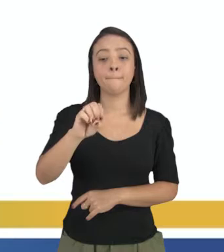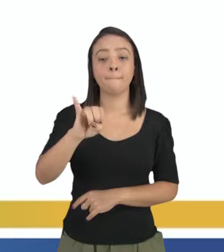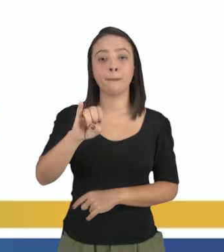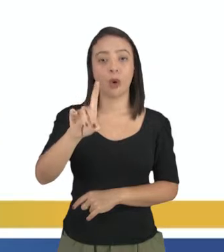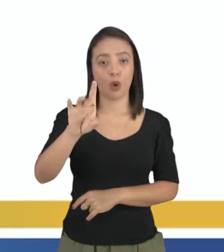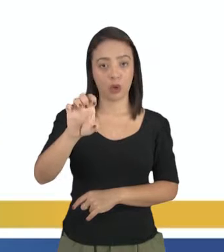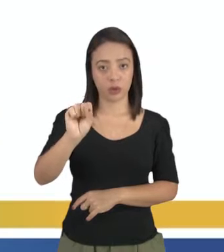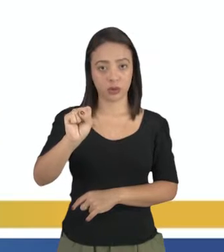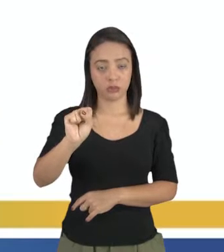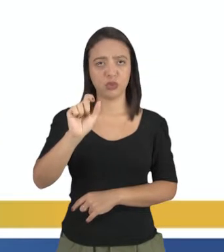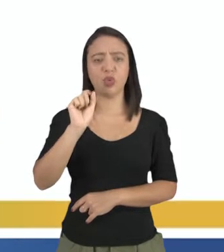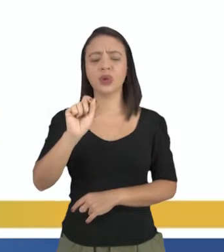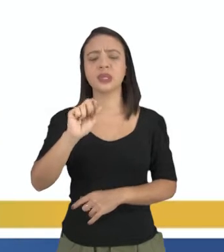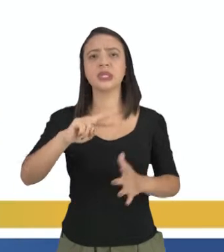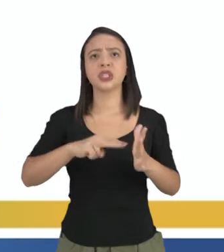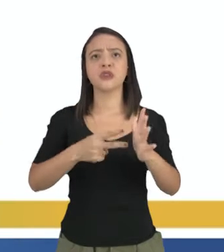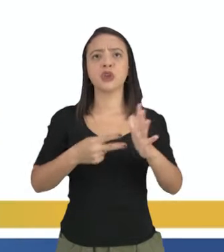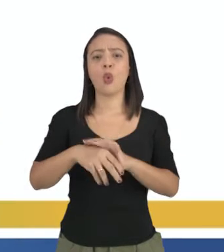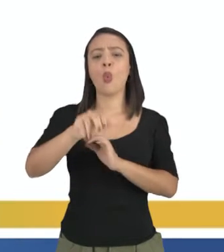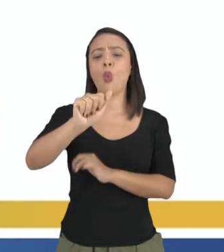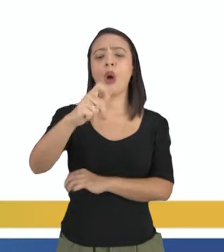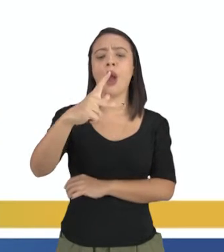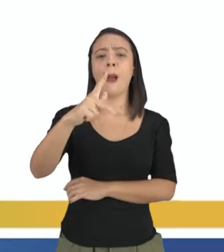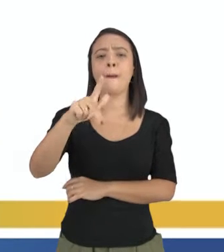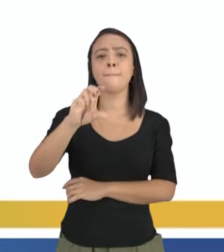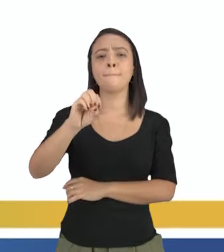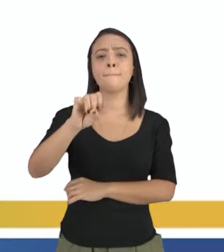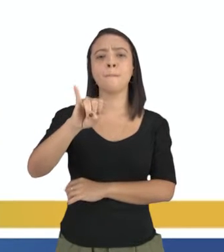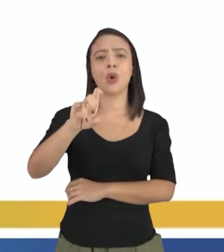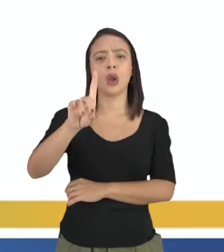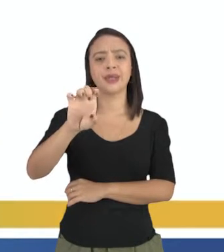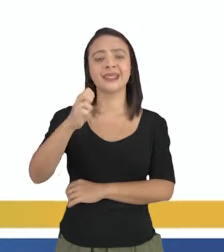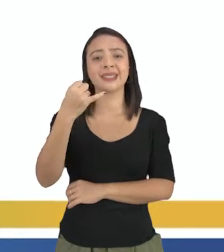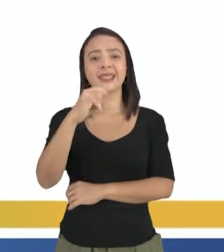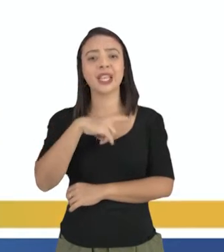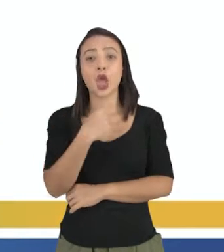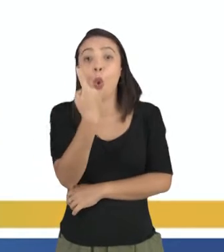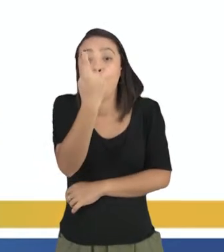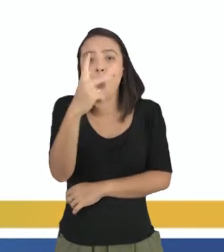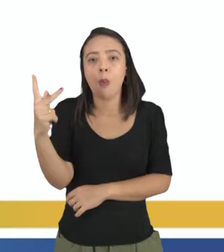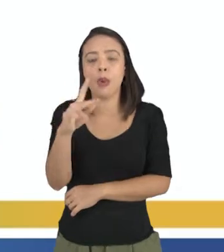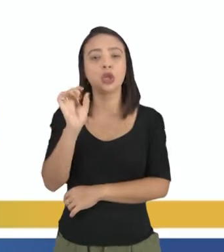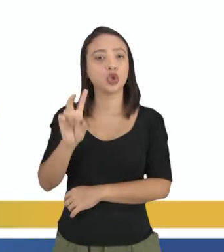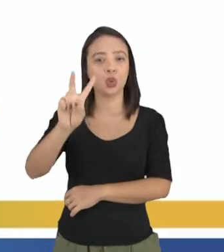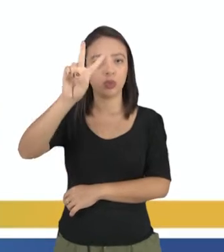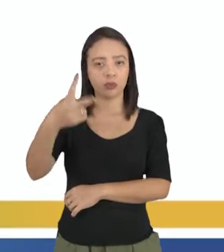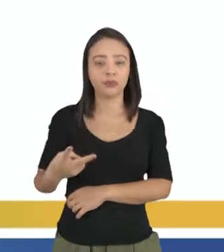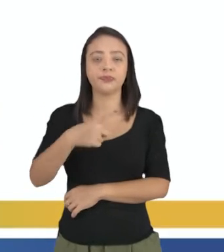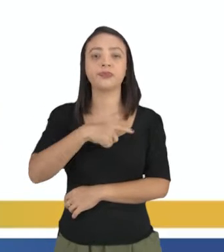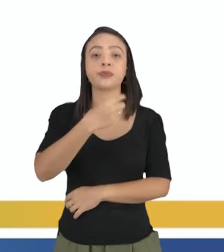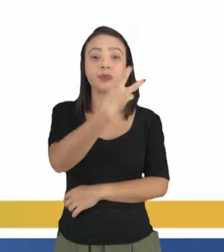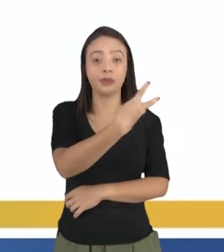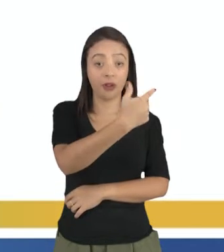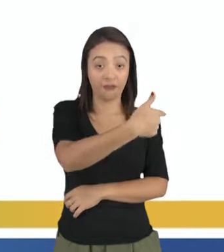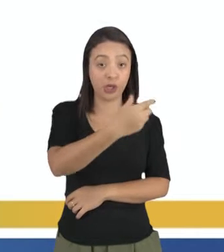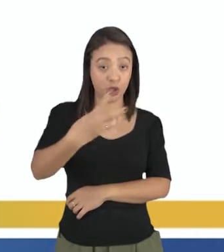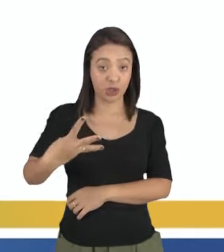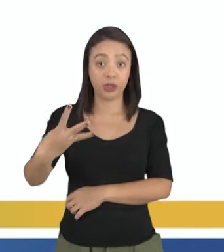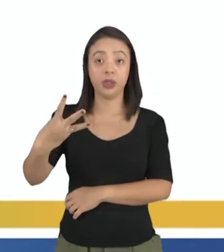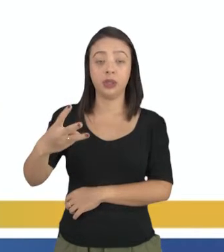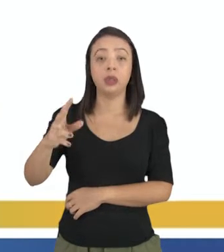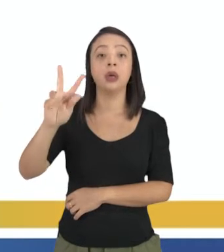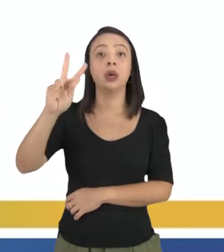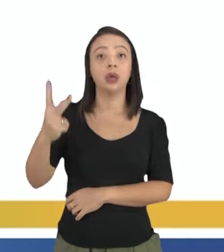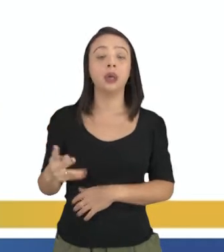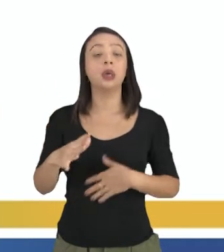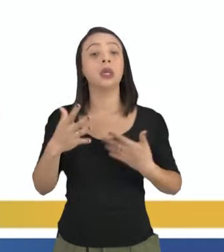O que é um organismo haploide? Se eles tivessem apenas um par de cromossomos com 23 cromossomos,